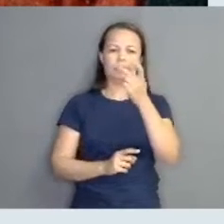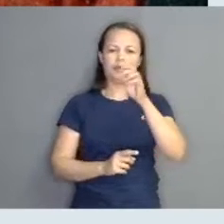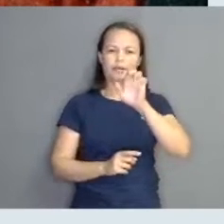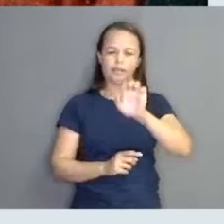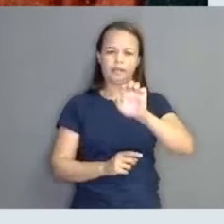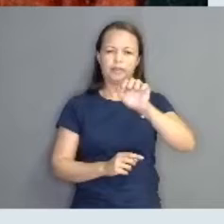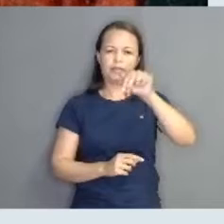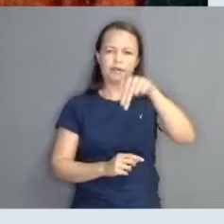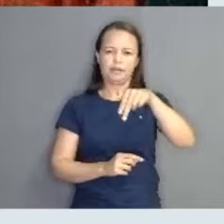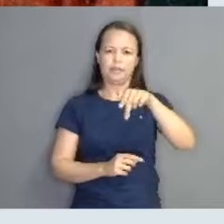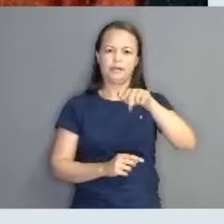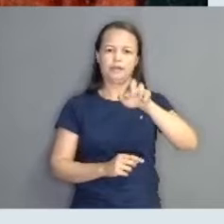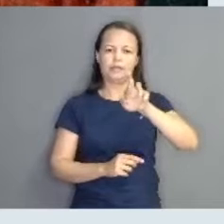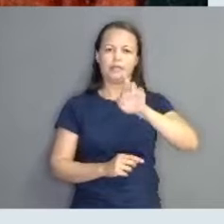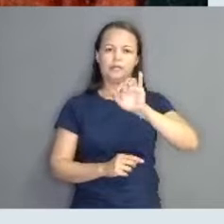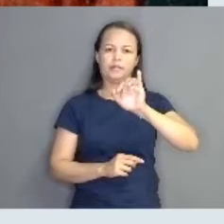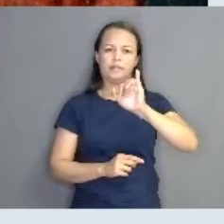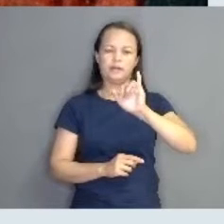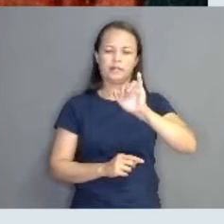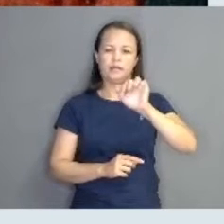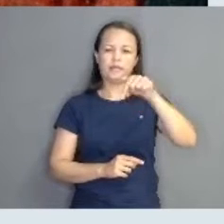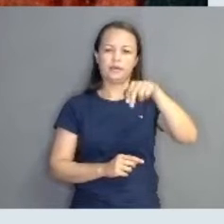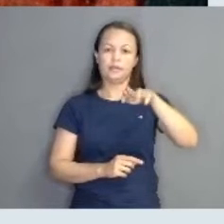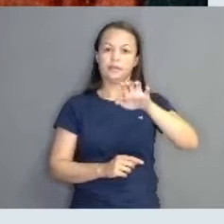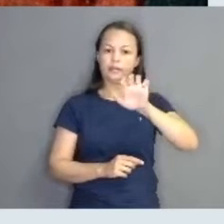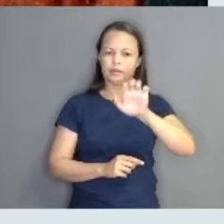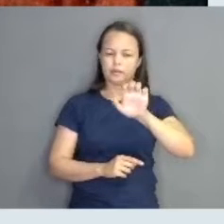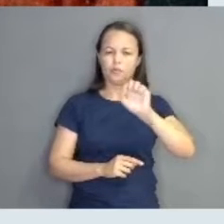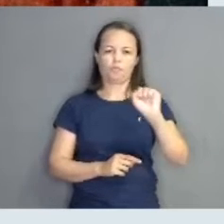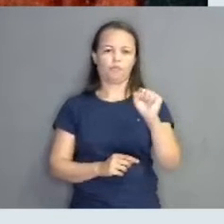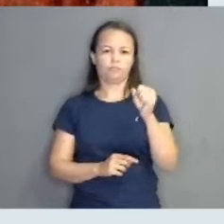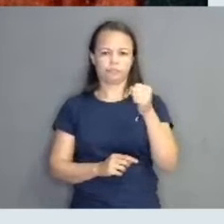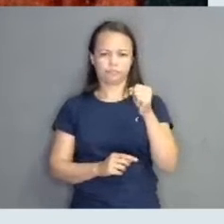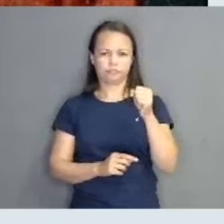Ele oficializa o absolutismo na Inglaterra.